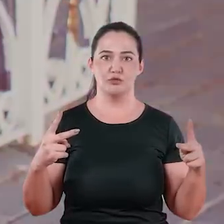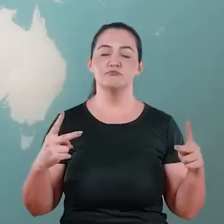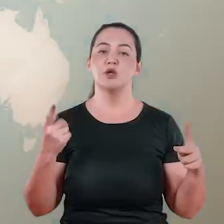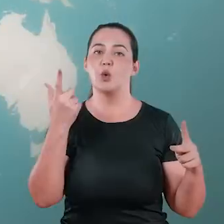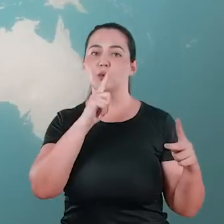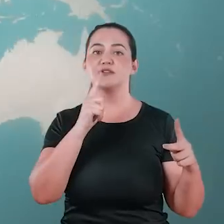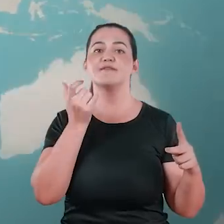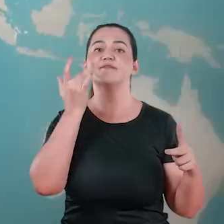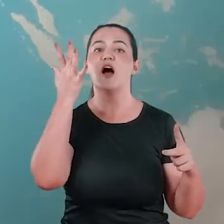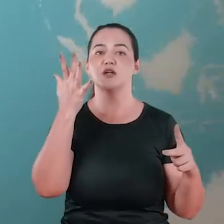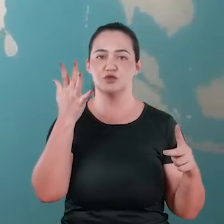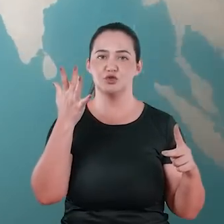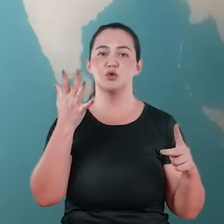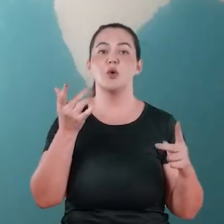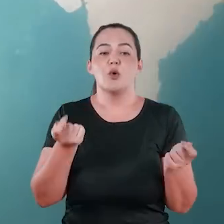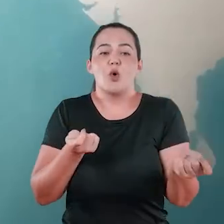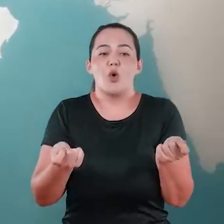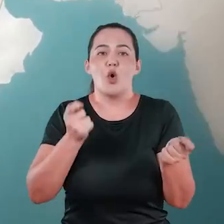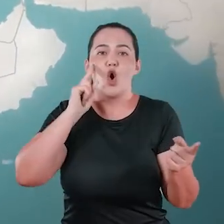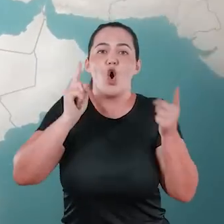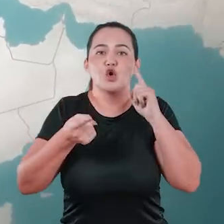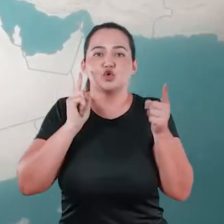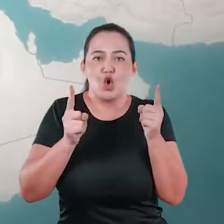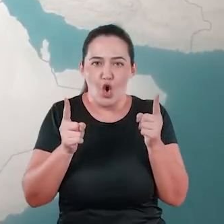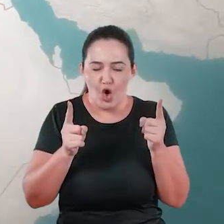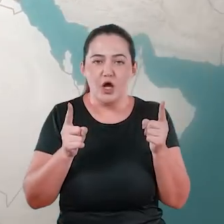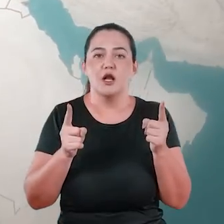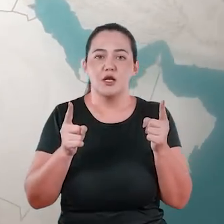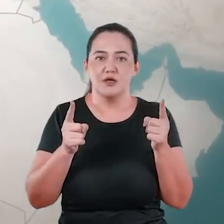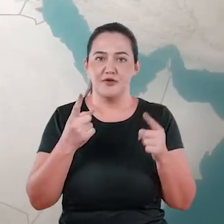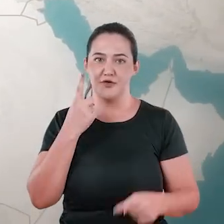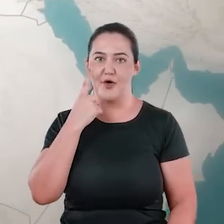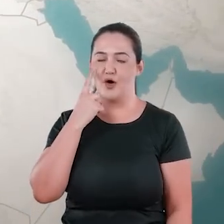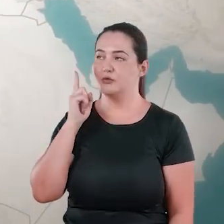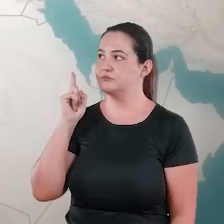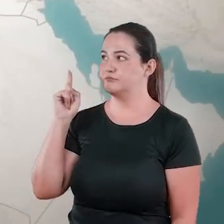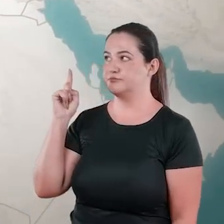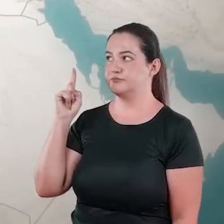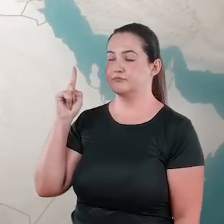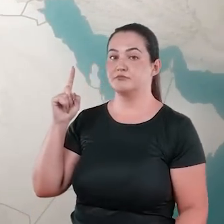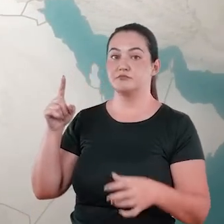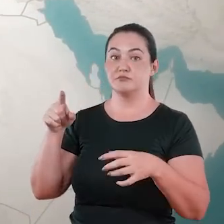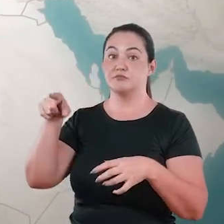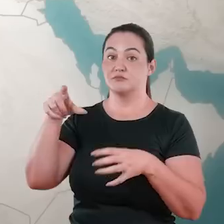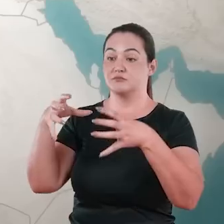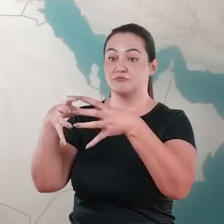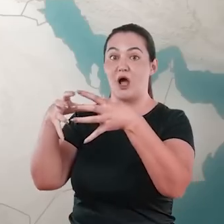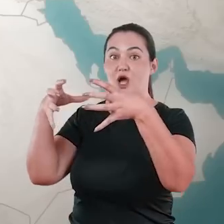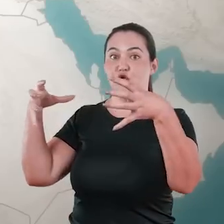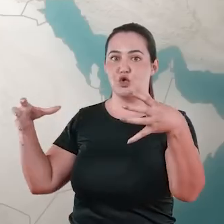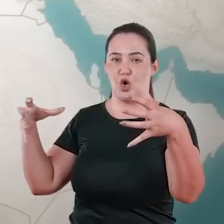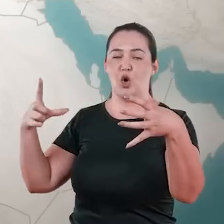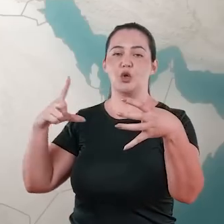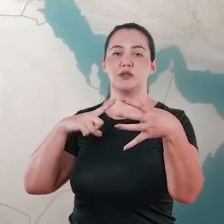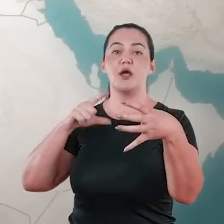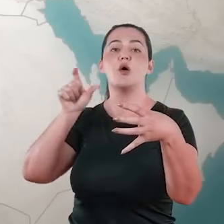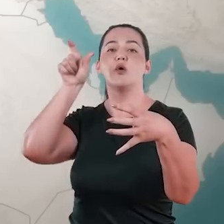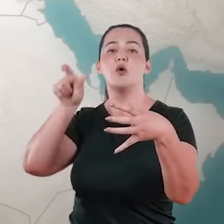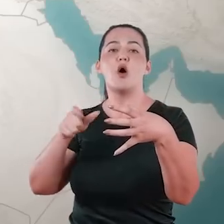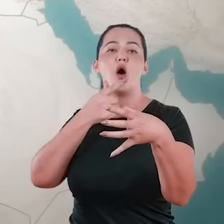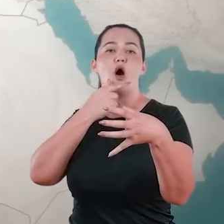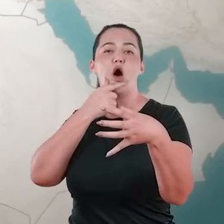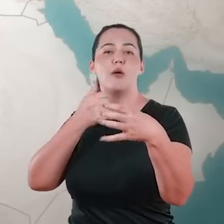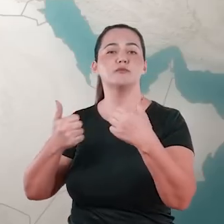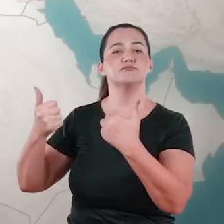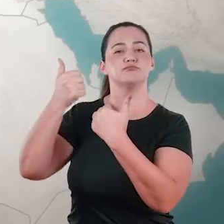ficaria mais fácil a manutenção, o controle de todo o território. A parte oriental teria como administradores